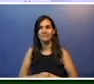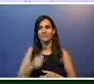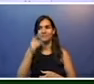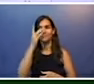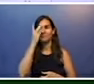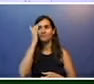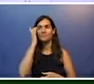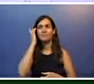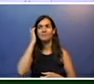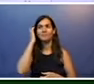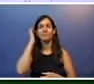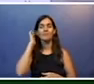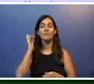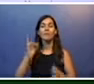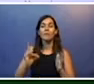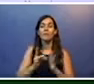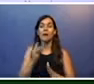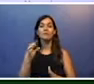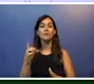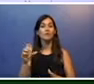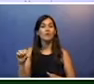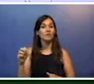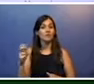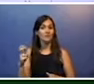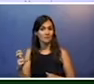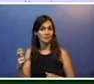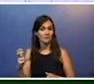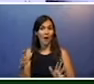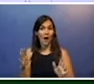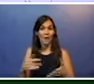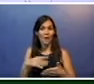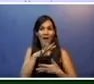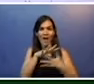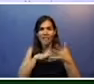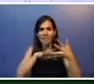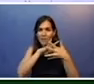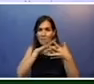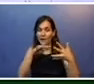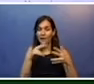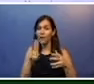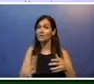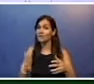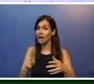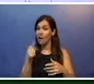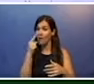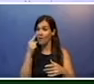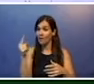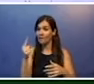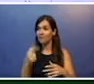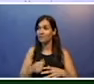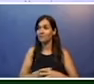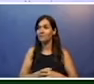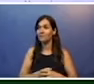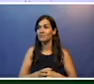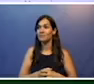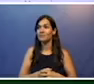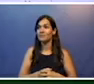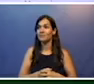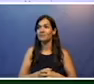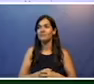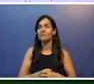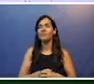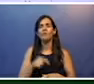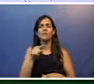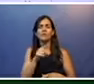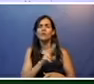Atividade 1, página 195. Vamos usar a nossa tabela aqui. Vamos lá? Olha aqui. Agora você vai usar o que